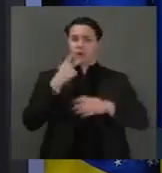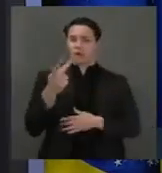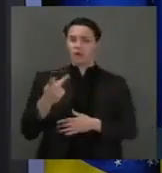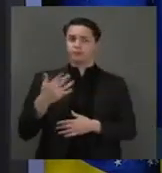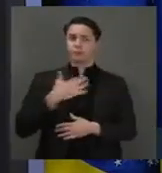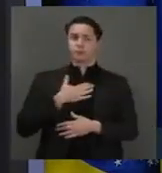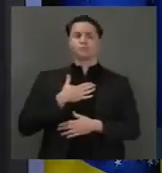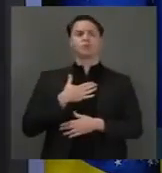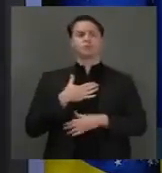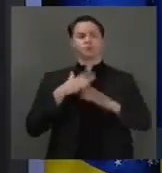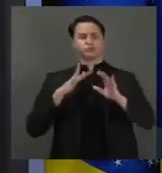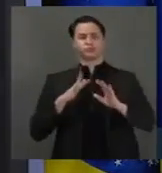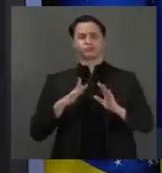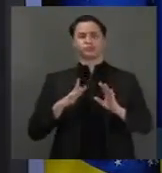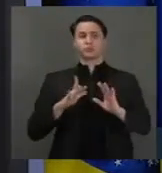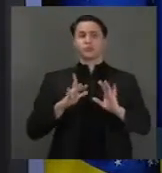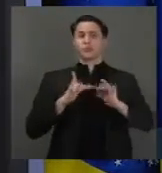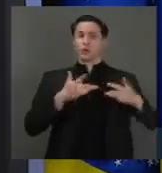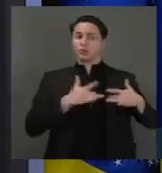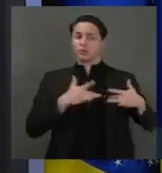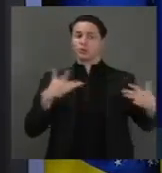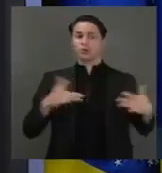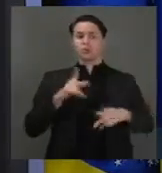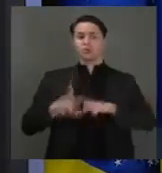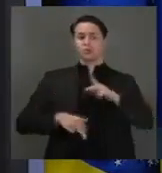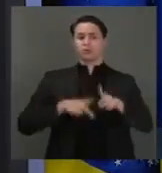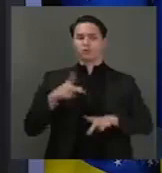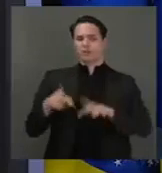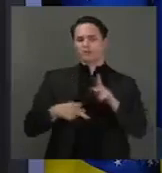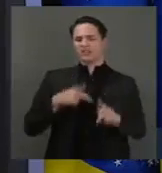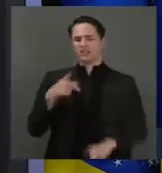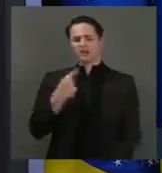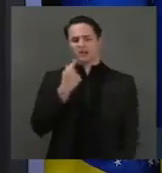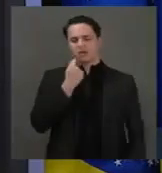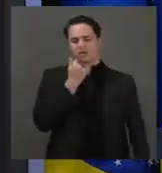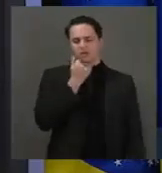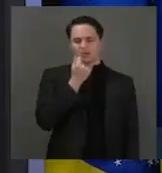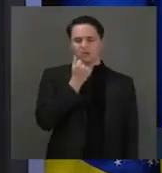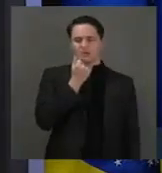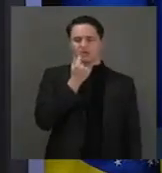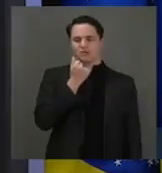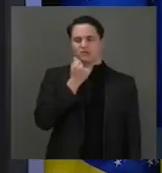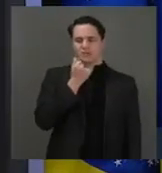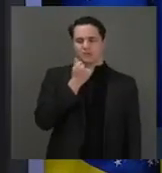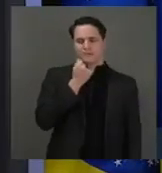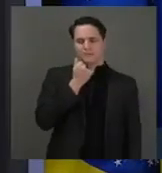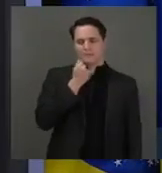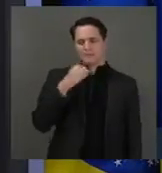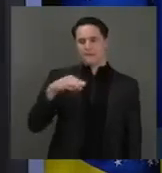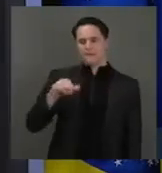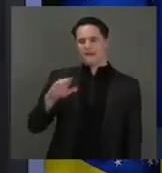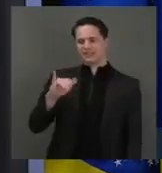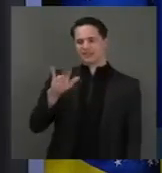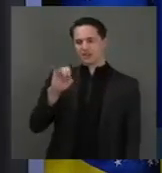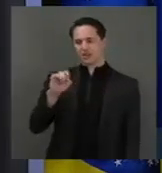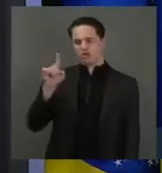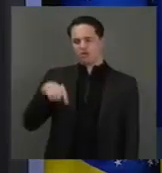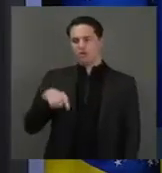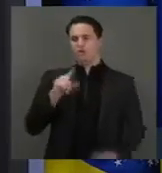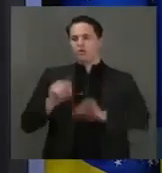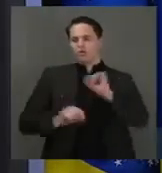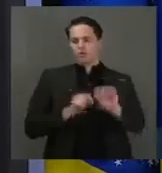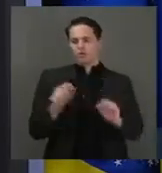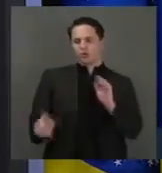Minha solidariedade à população de Maceió, que enfrenta os impactos da atividade da mineradora da